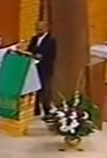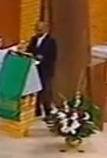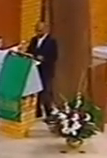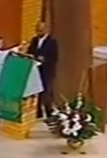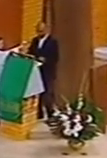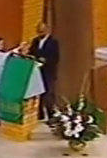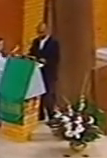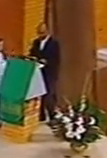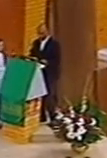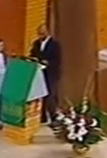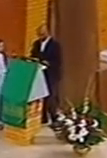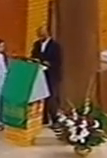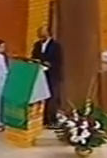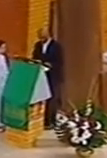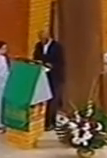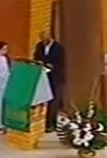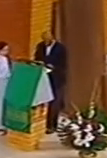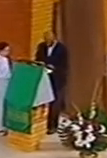E aí